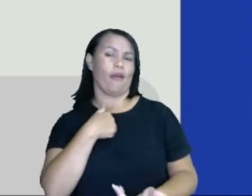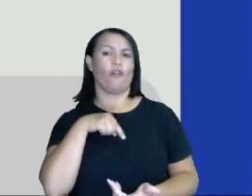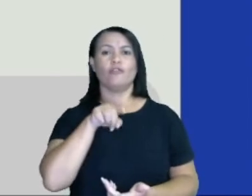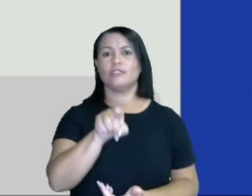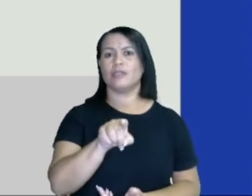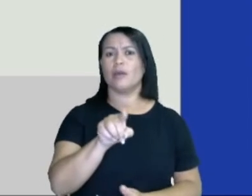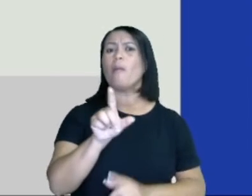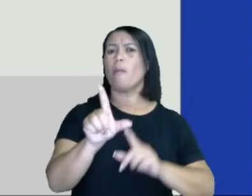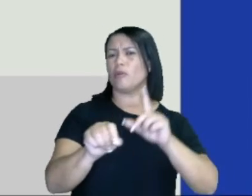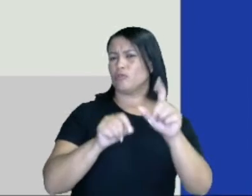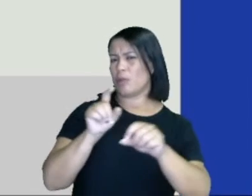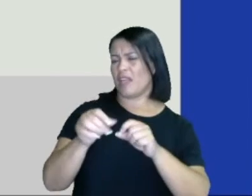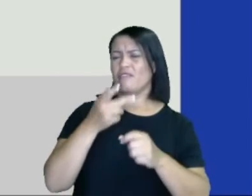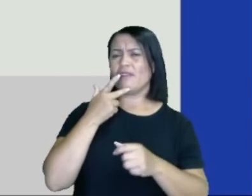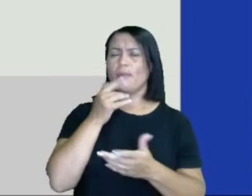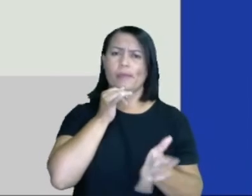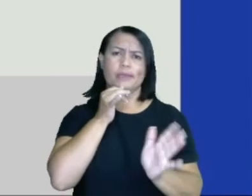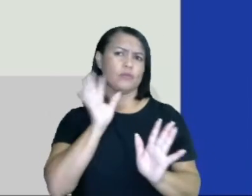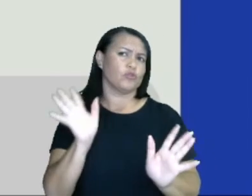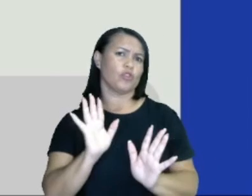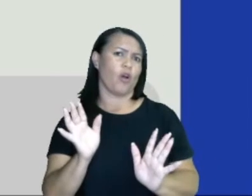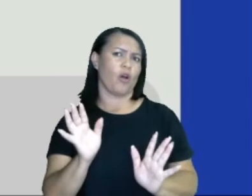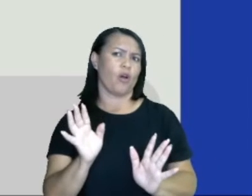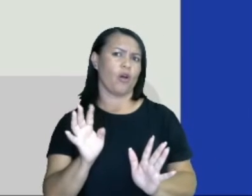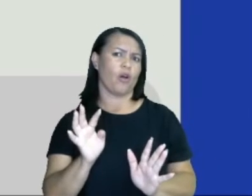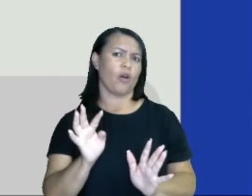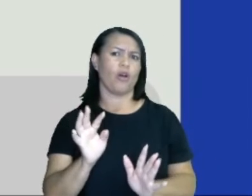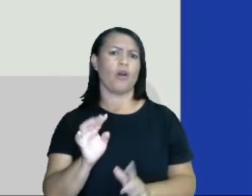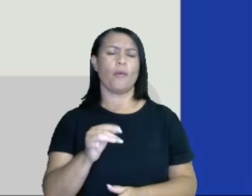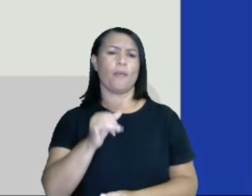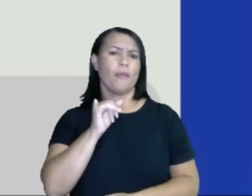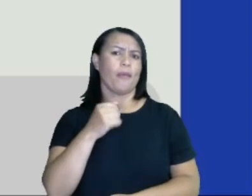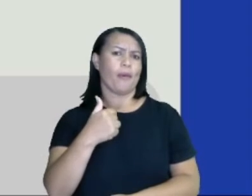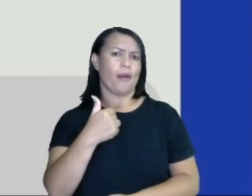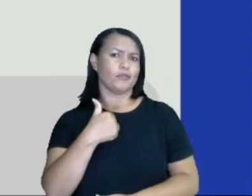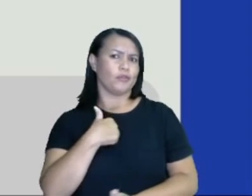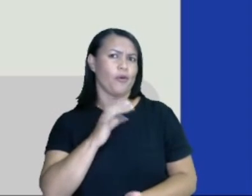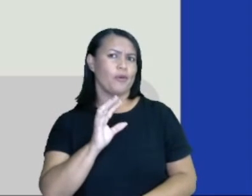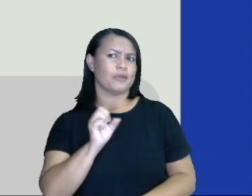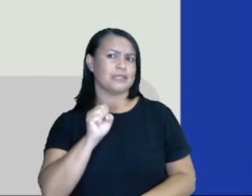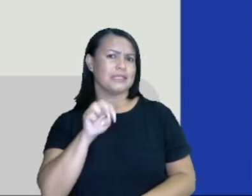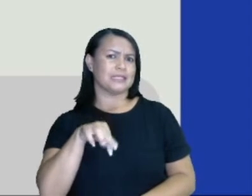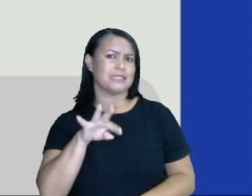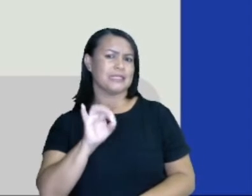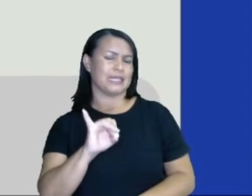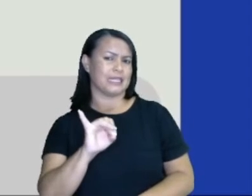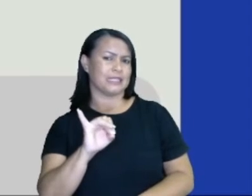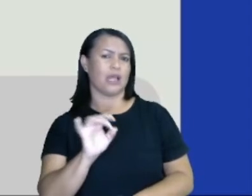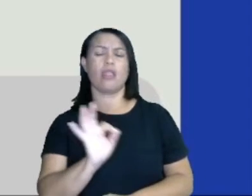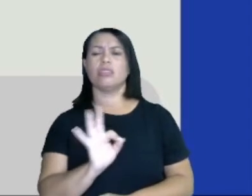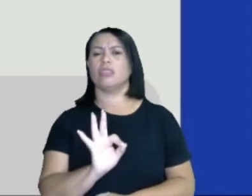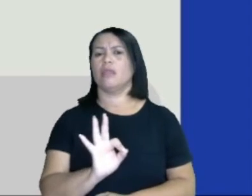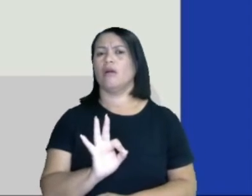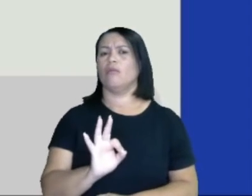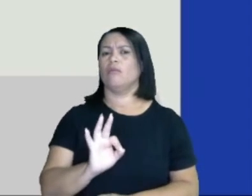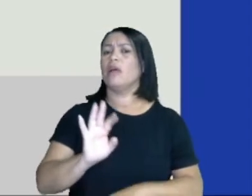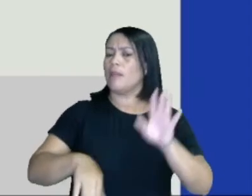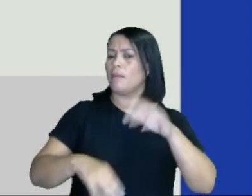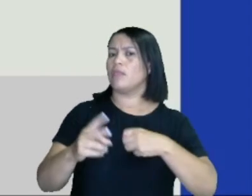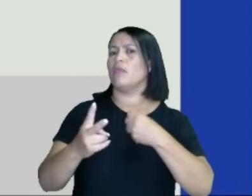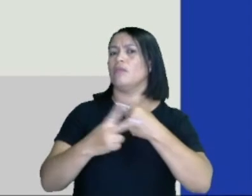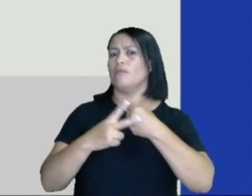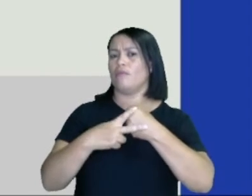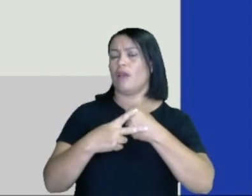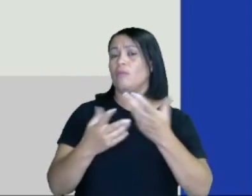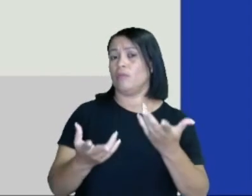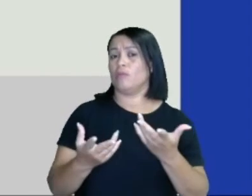escolher. Ah, professora, eu posso dizer só assim, eu siento, não com o verbo sentir-se, certo?